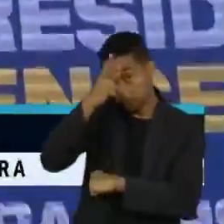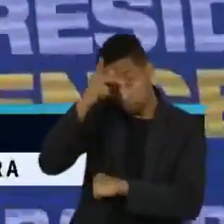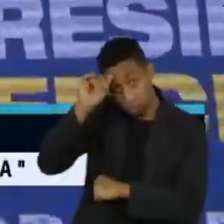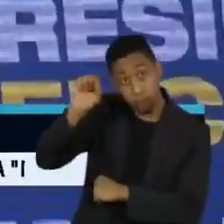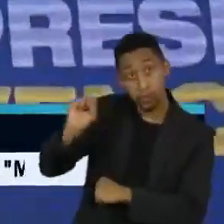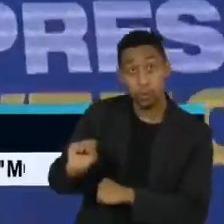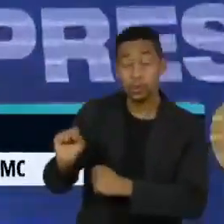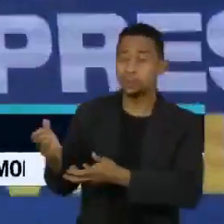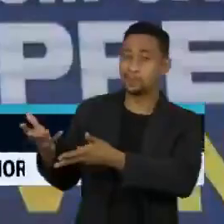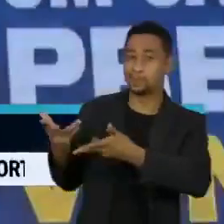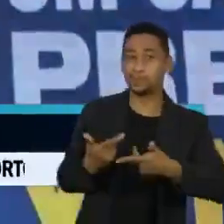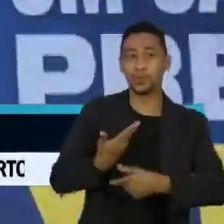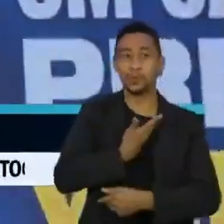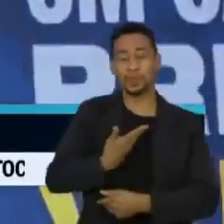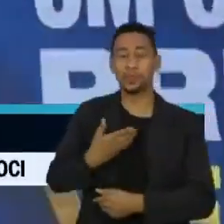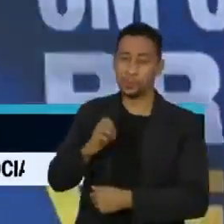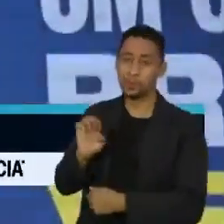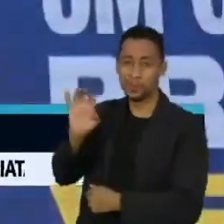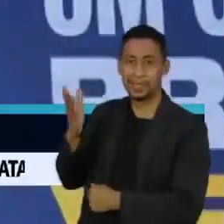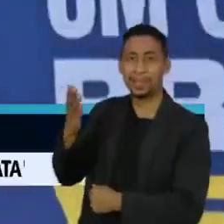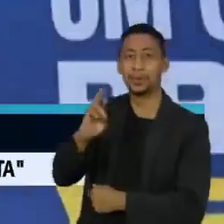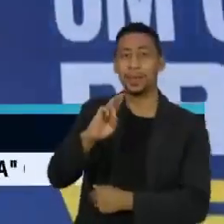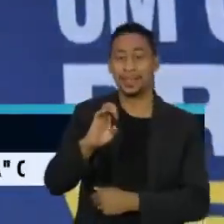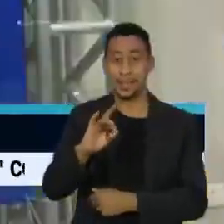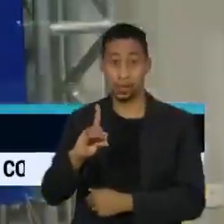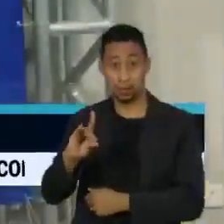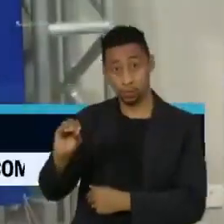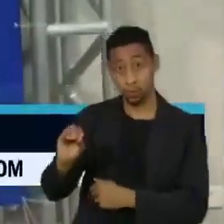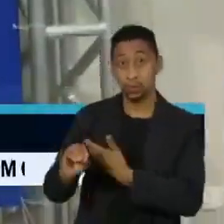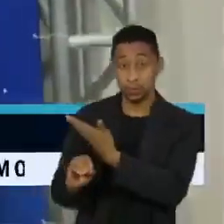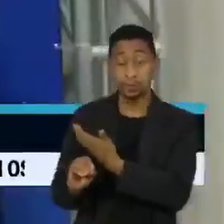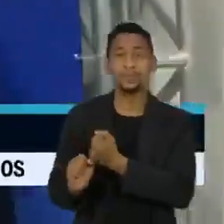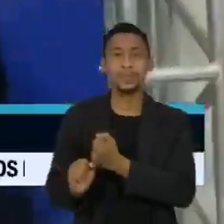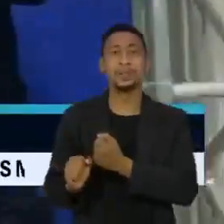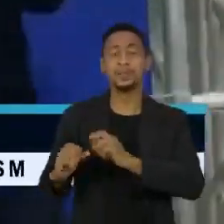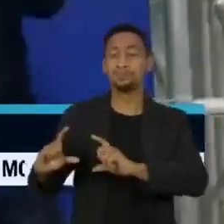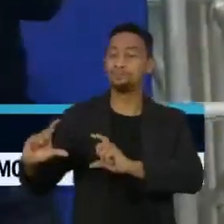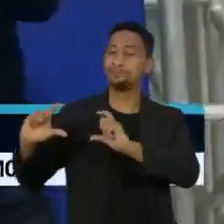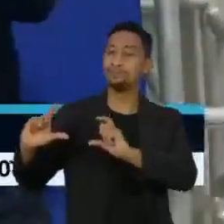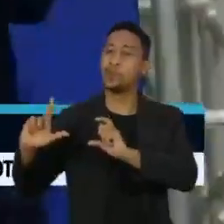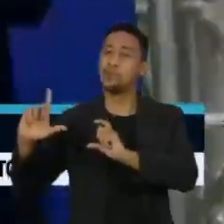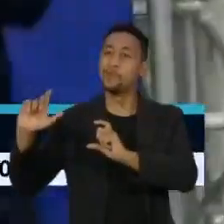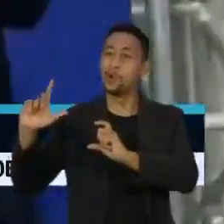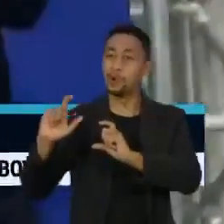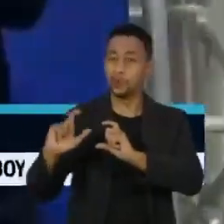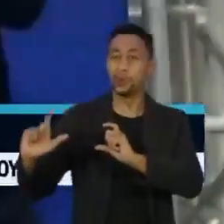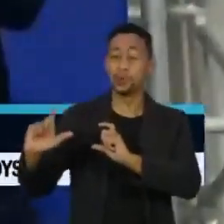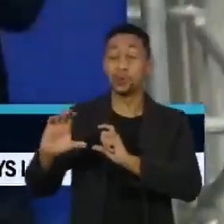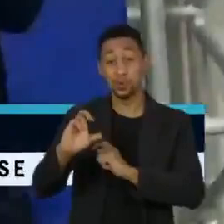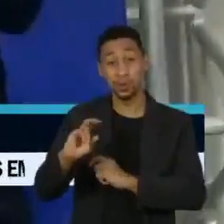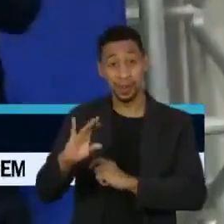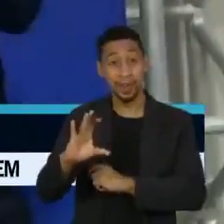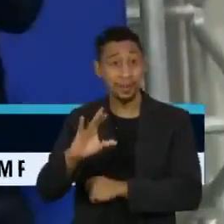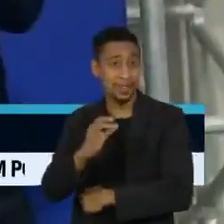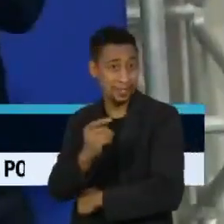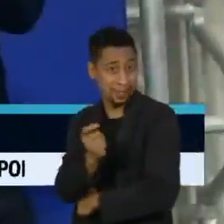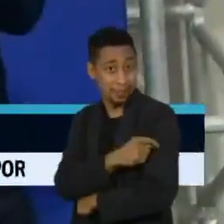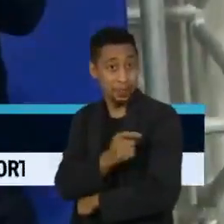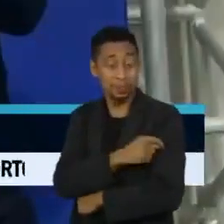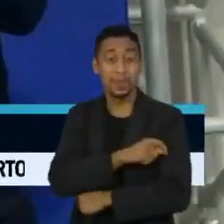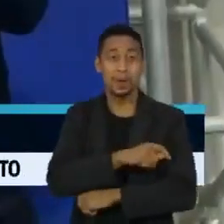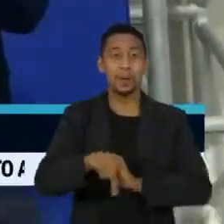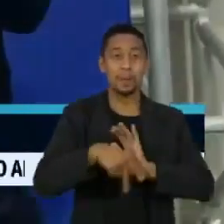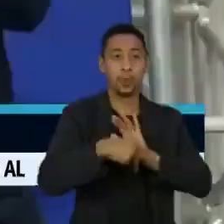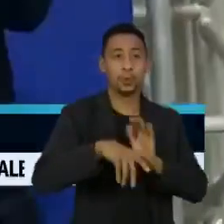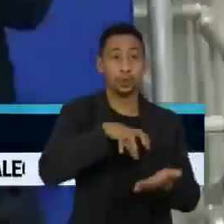foi recebido pelo governador do estado, Reinaldo Azambuja. Eles posaram para fotos com a Coronavac, a vacina desenvolvida pelo